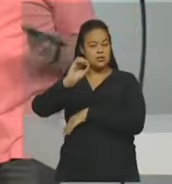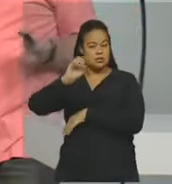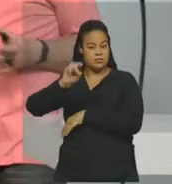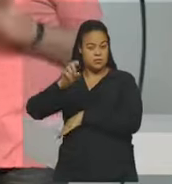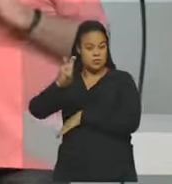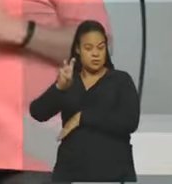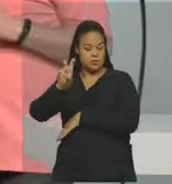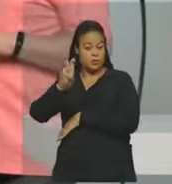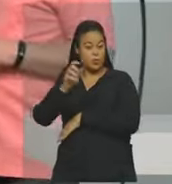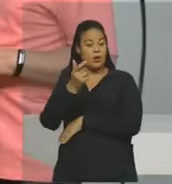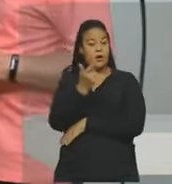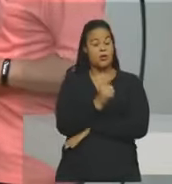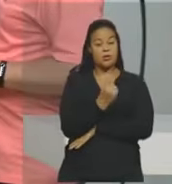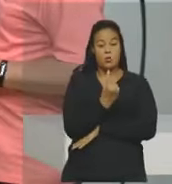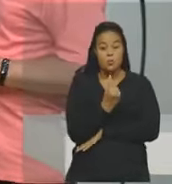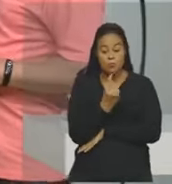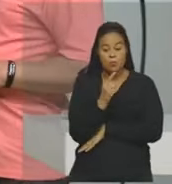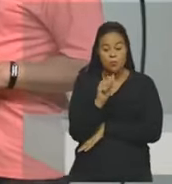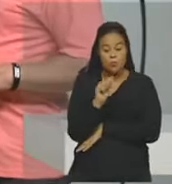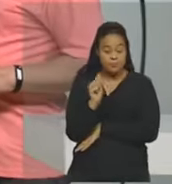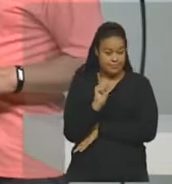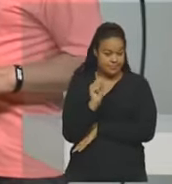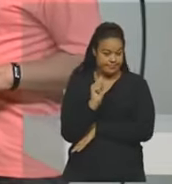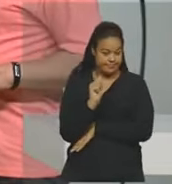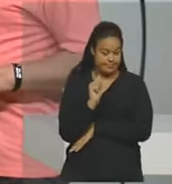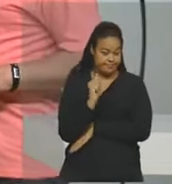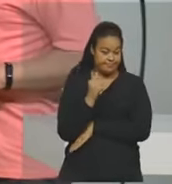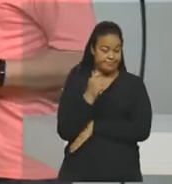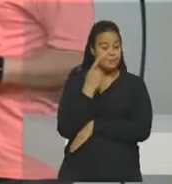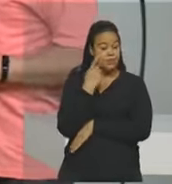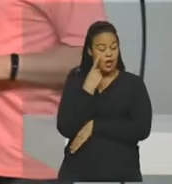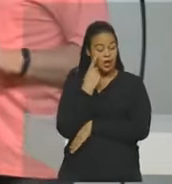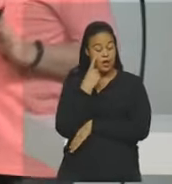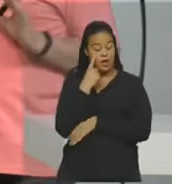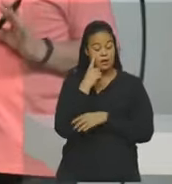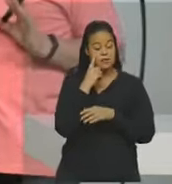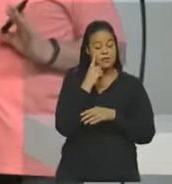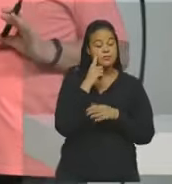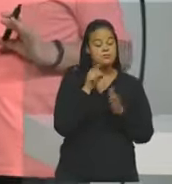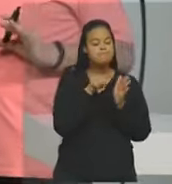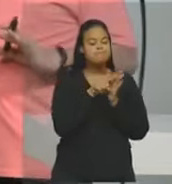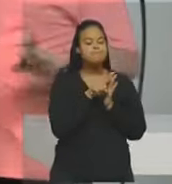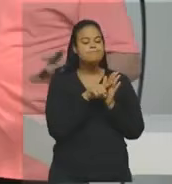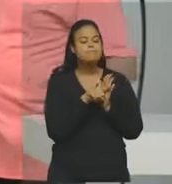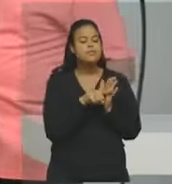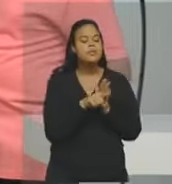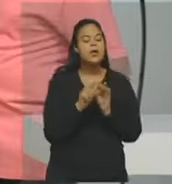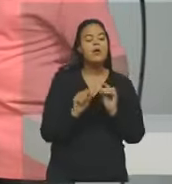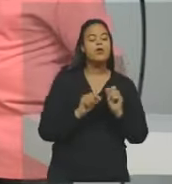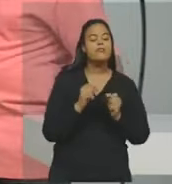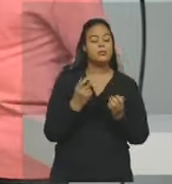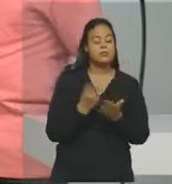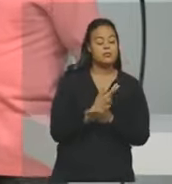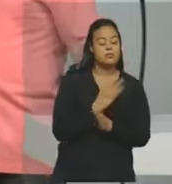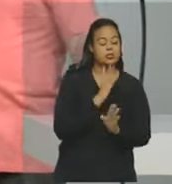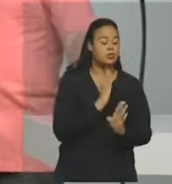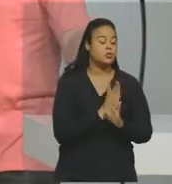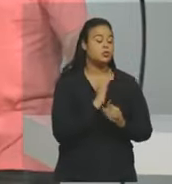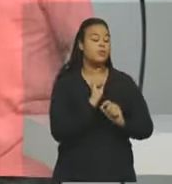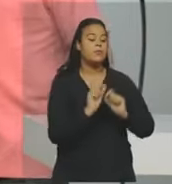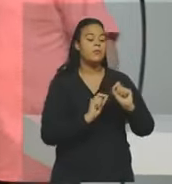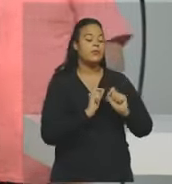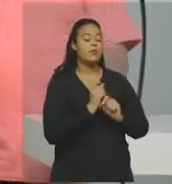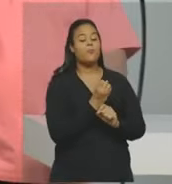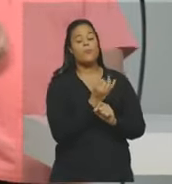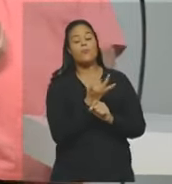outras duas no máximo 1 ampere. Tá? Então, agora vamos analisar o que vai acontecer aqui. Eu vou ter que primeiro descobrir